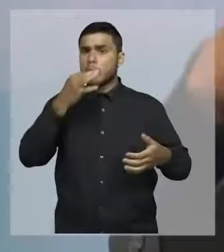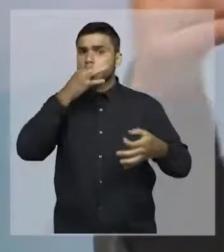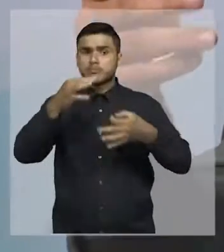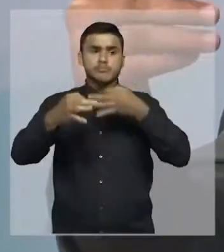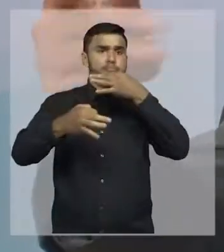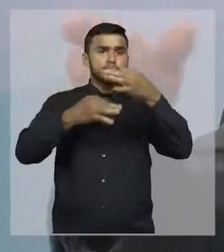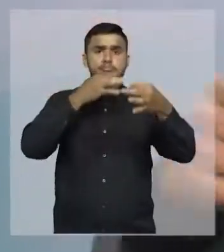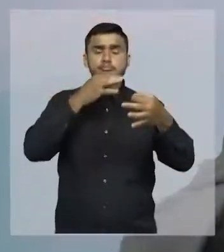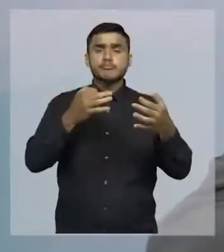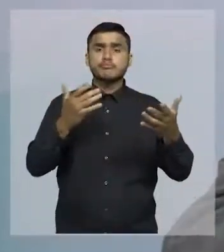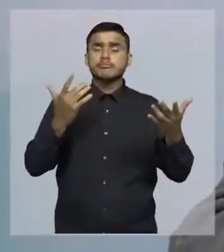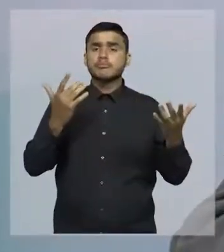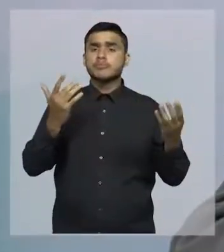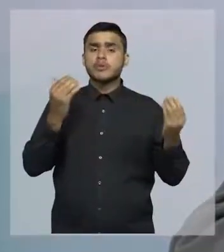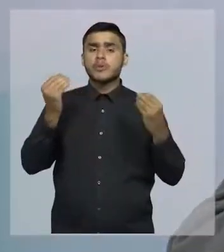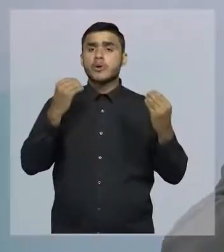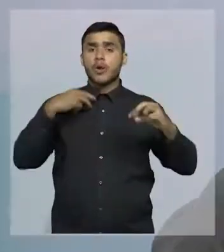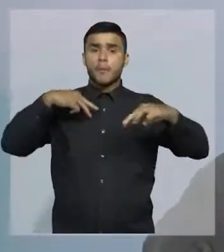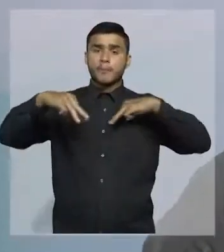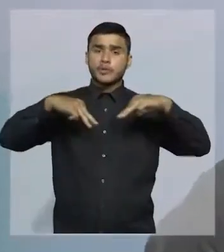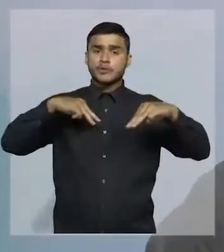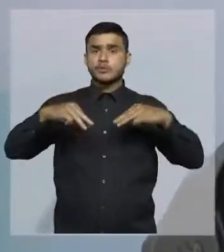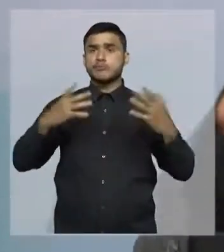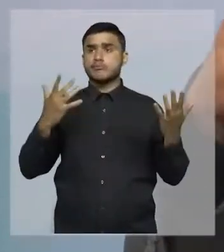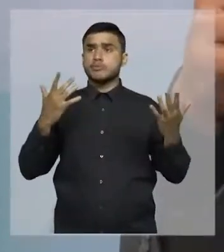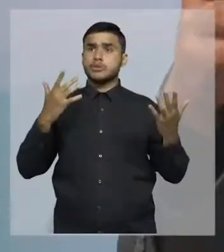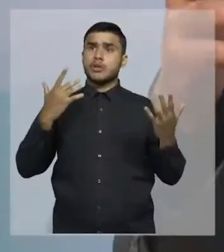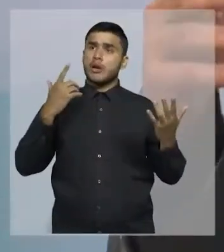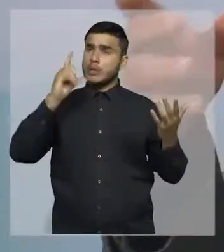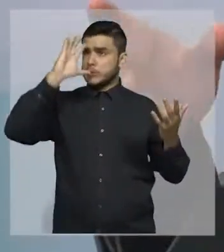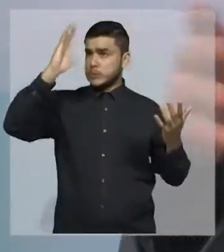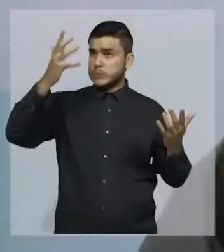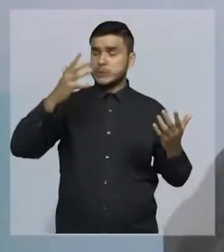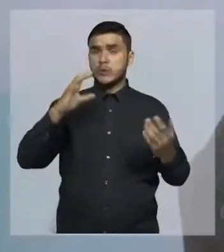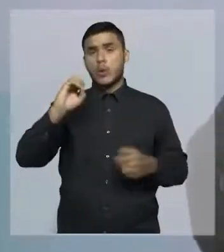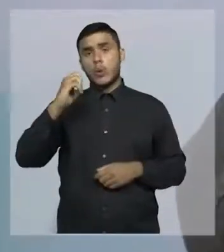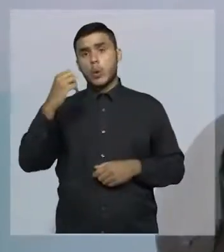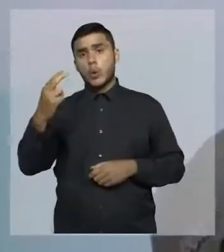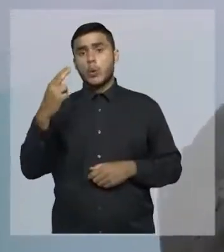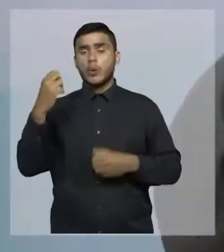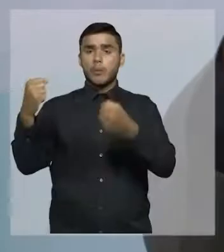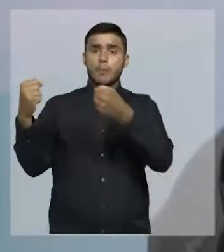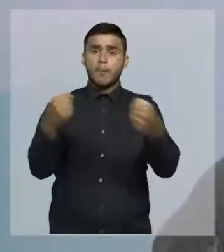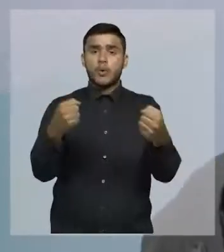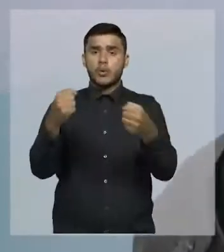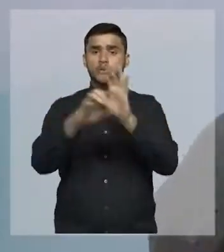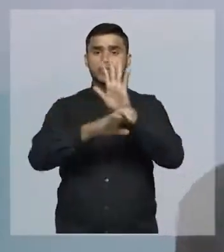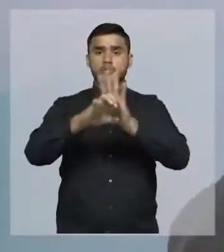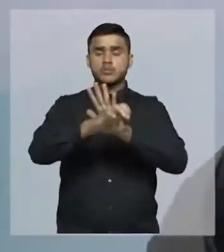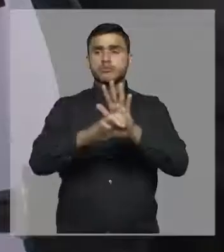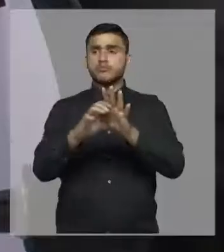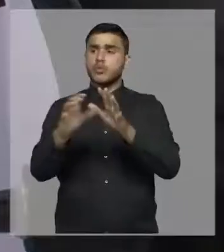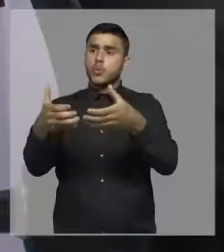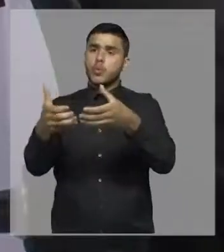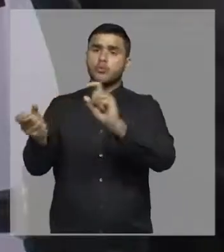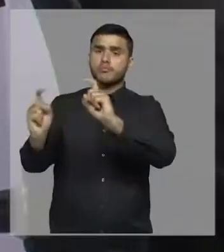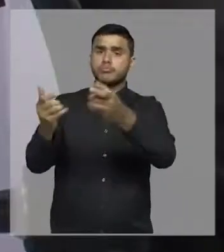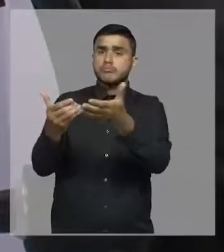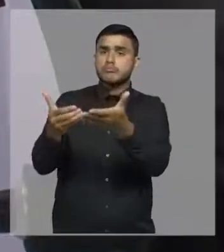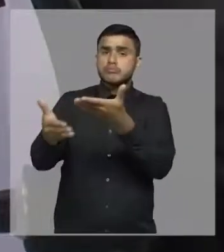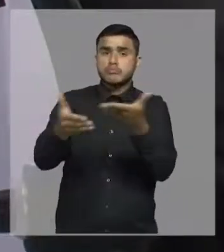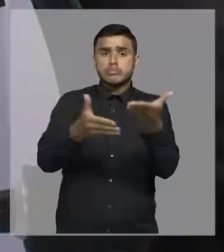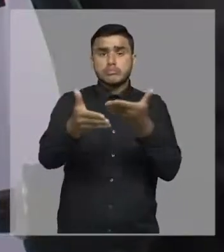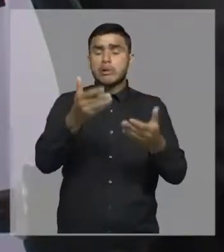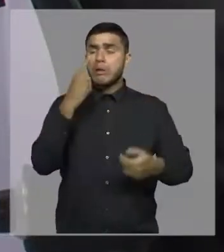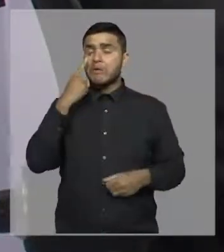Que vêm de um ministério, que vem de um executivo, é uma influência de um legislativo, de um membro legislativo que tem sobre o governo, e